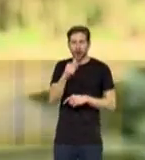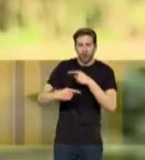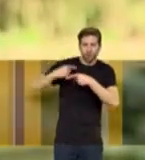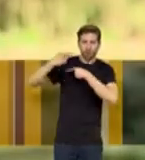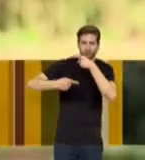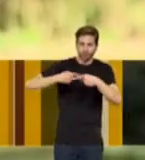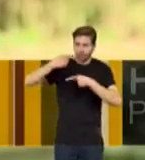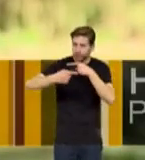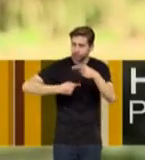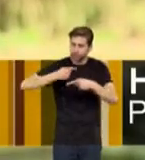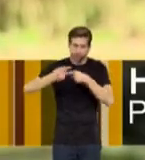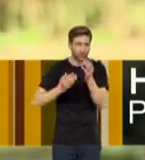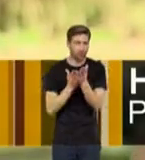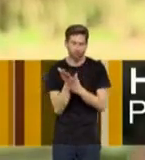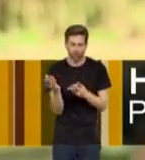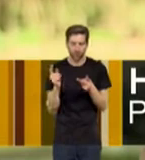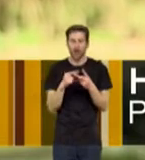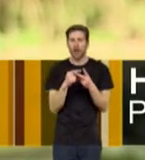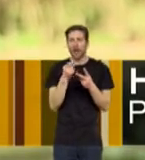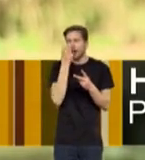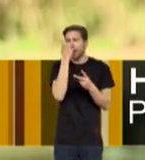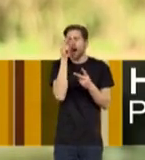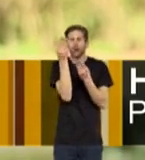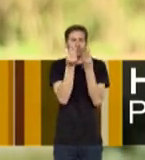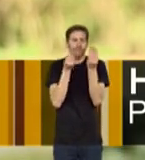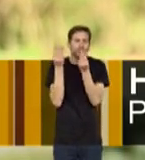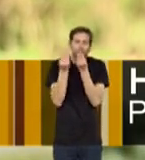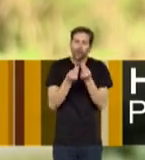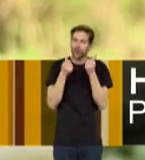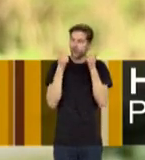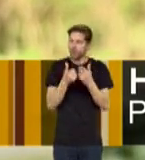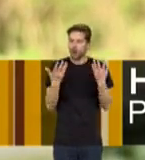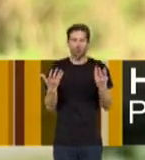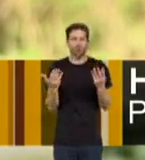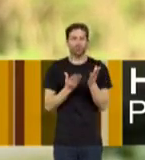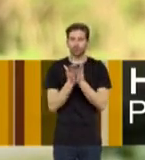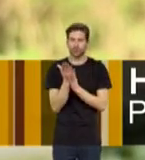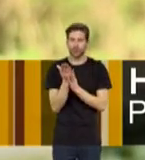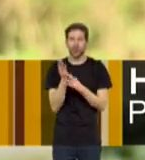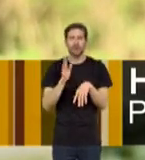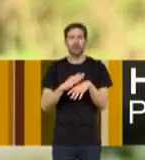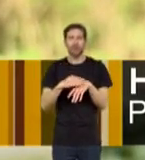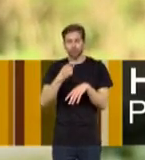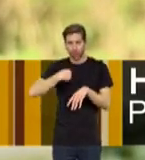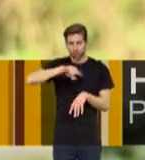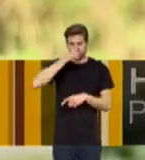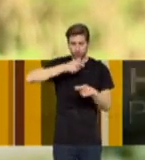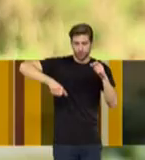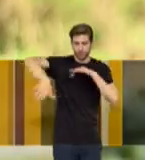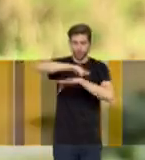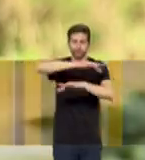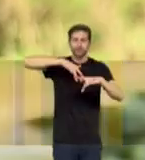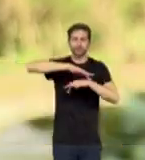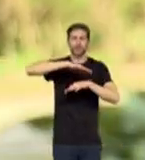ciclo da água aconteça, para que, enfim, a qualidade do ar também seja uma realidade, mas também porque nós, seres